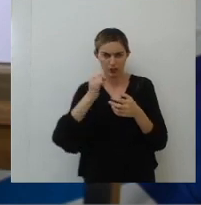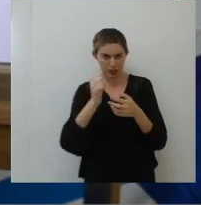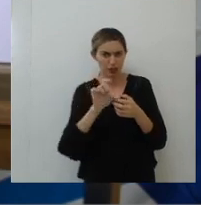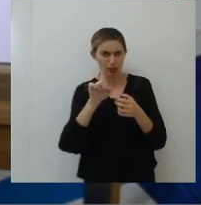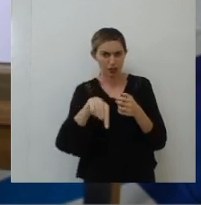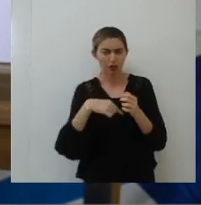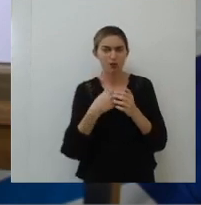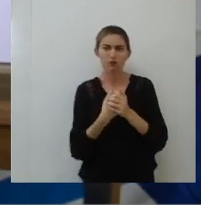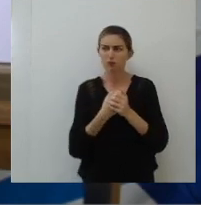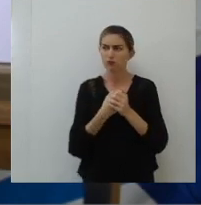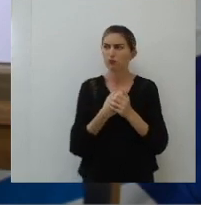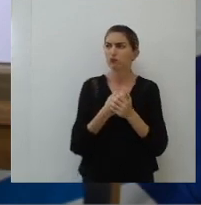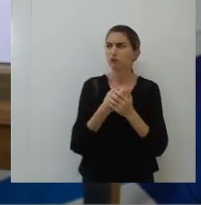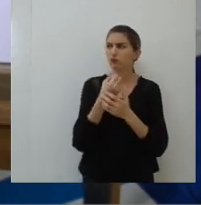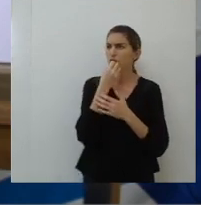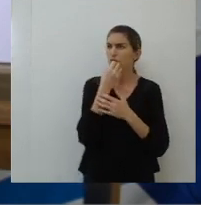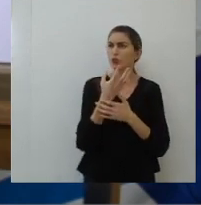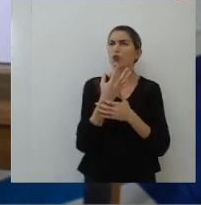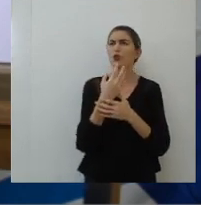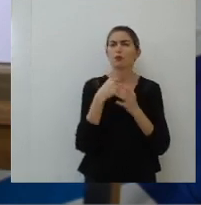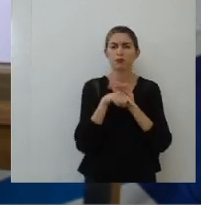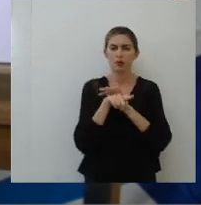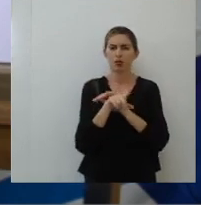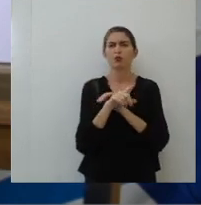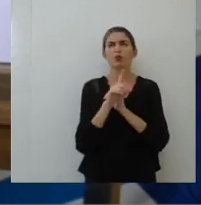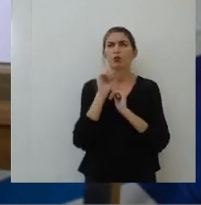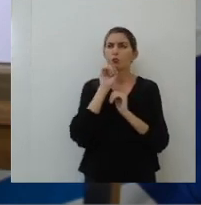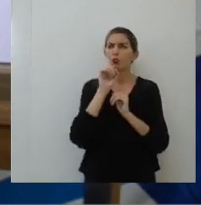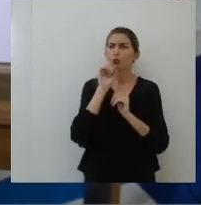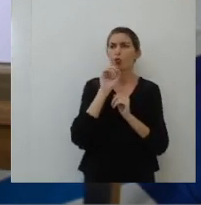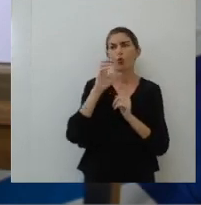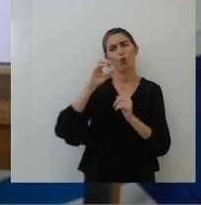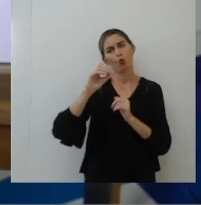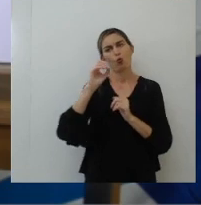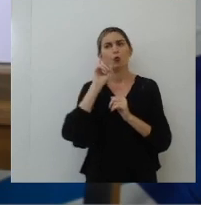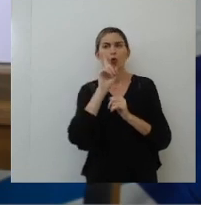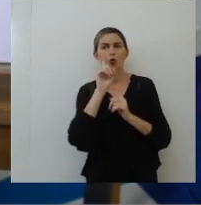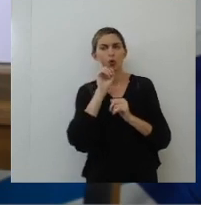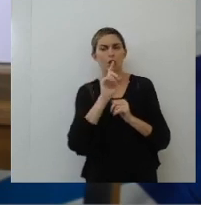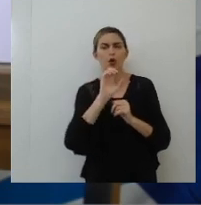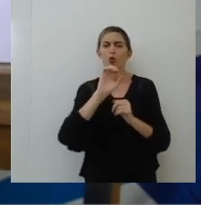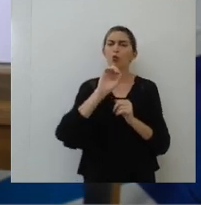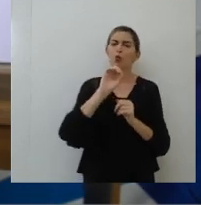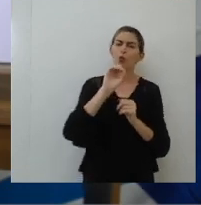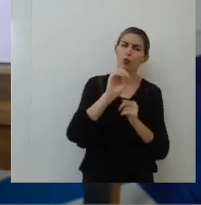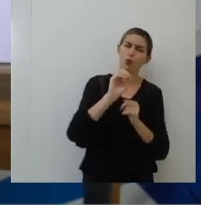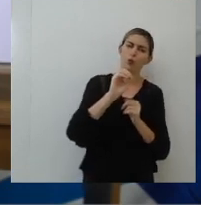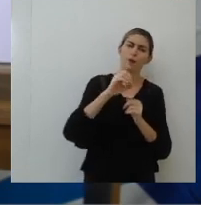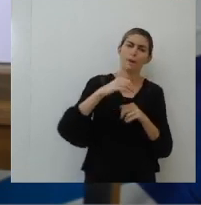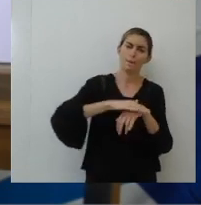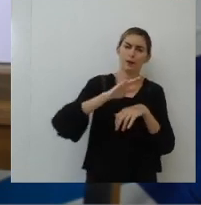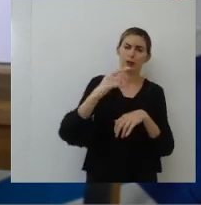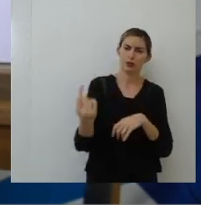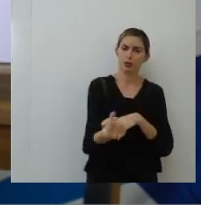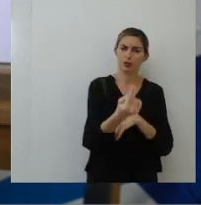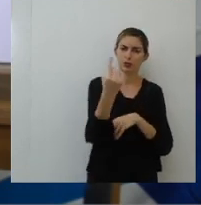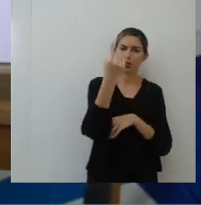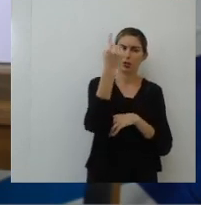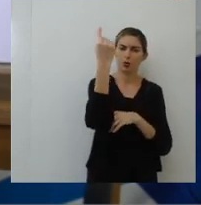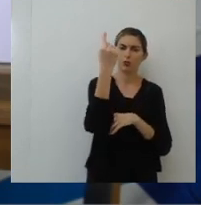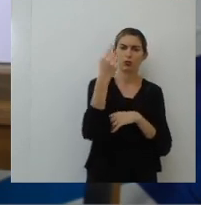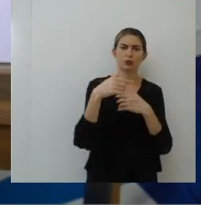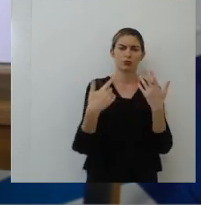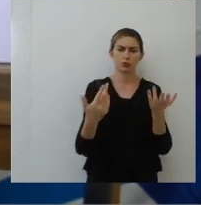Rapaz, boa pergunta. O moreno ou o mais alto? Veja só, a perífrase, veja só, a gente viu isso, né? A perífrase é quando a